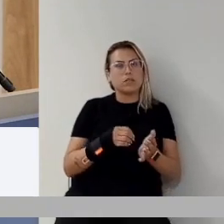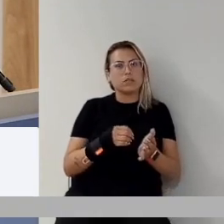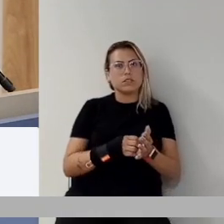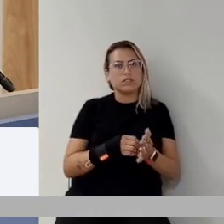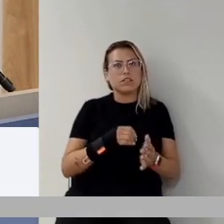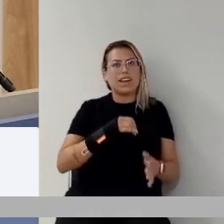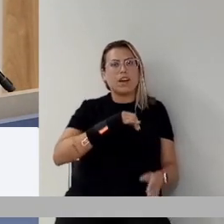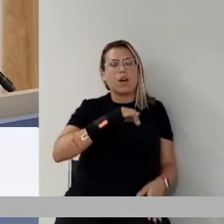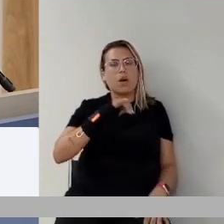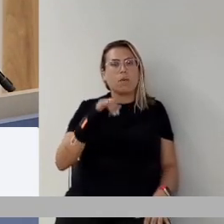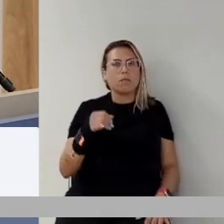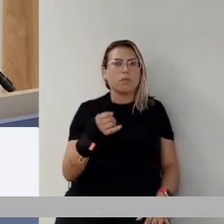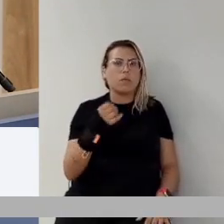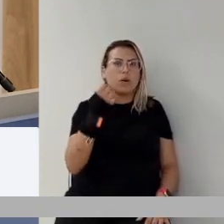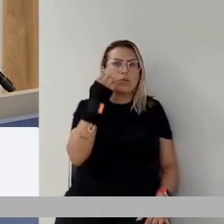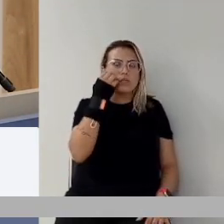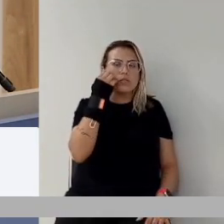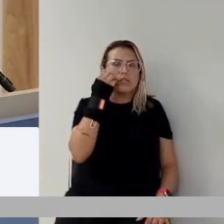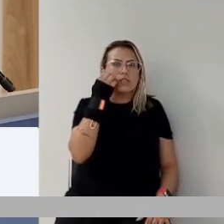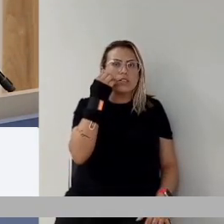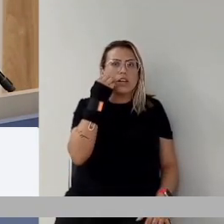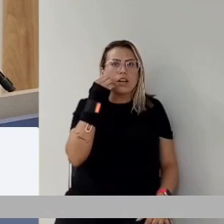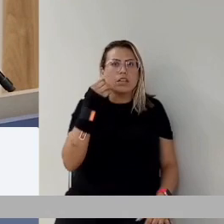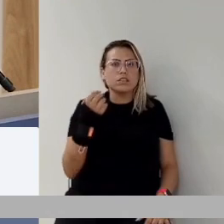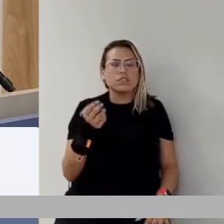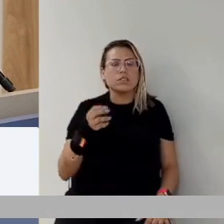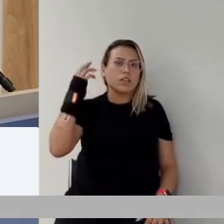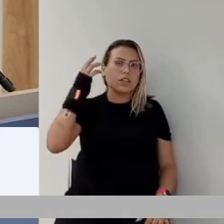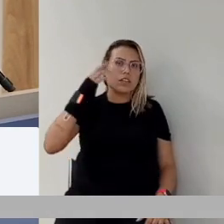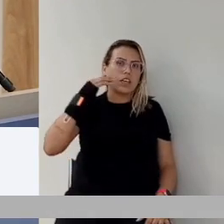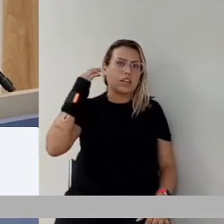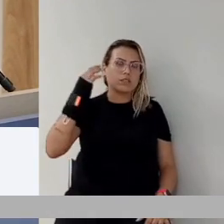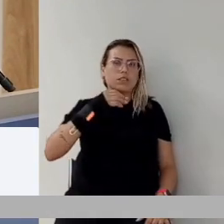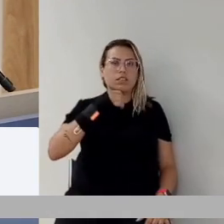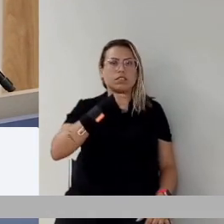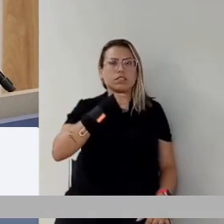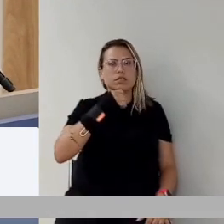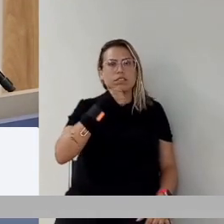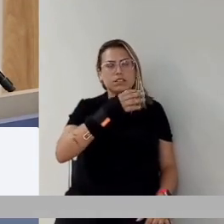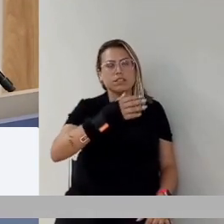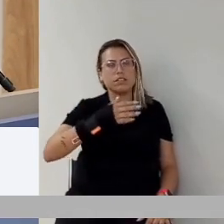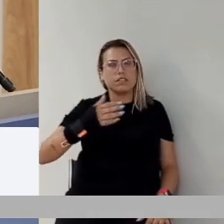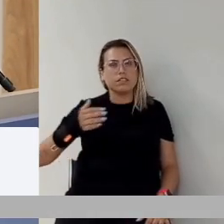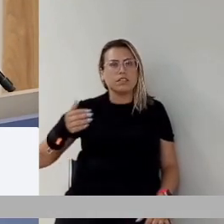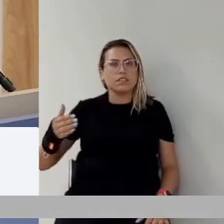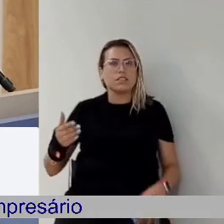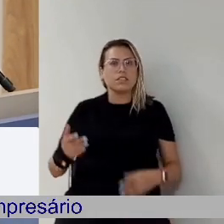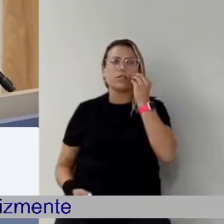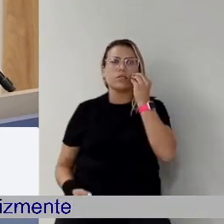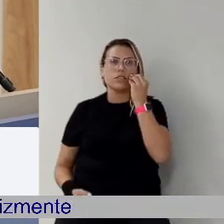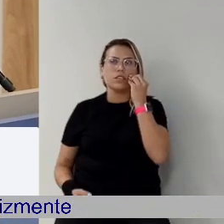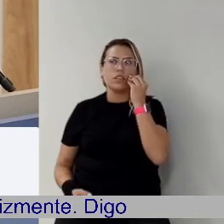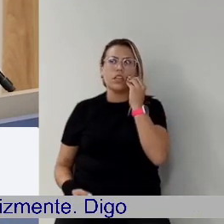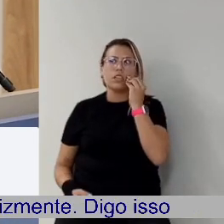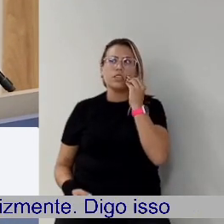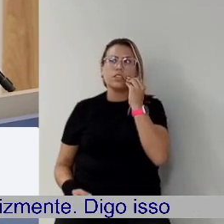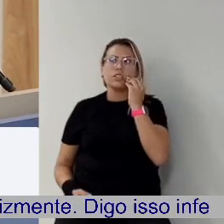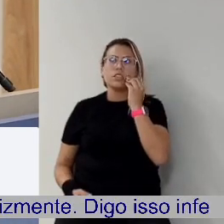talvez porque o Canto da Sereia Que atraiu o mesmo não deu oportunidade tão